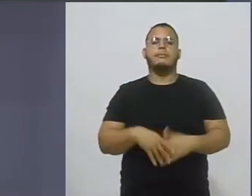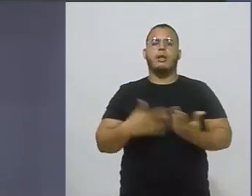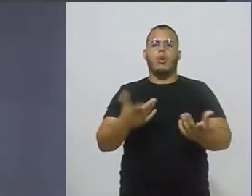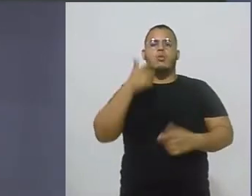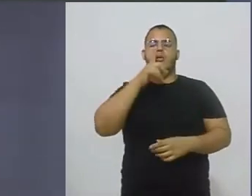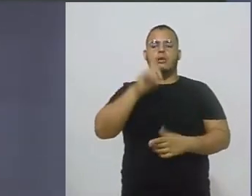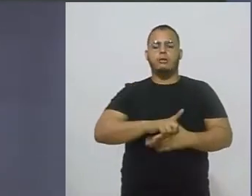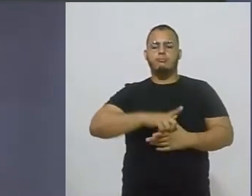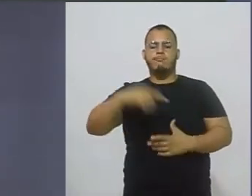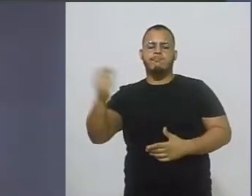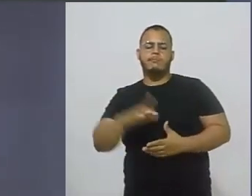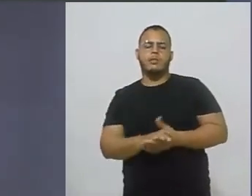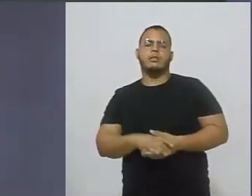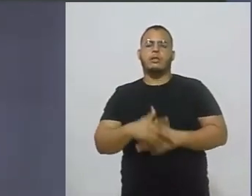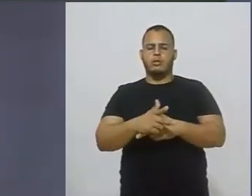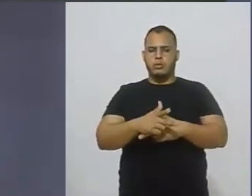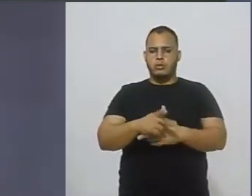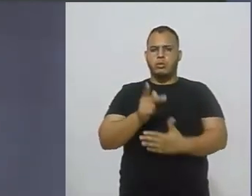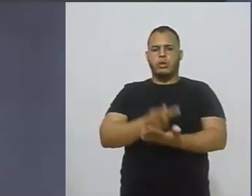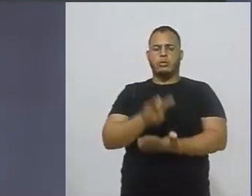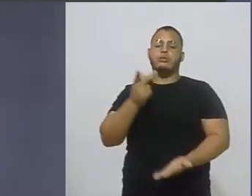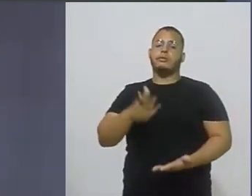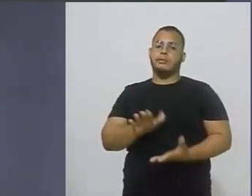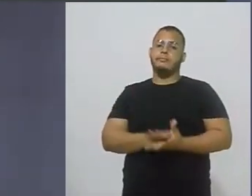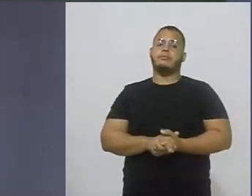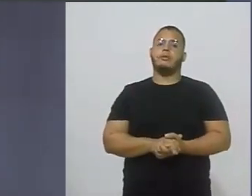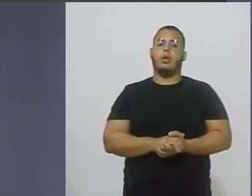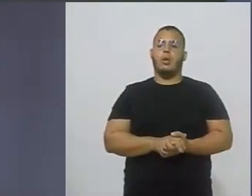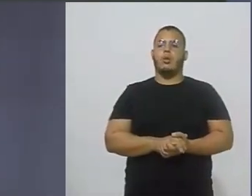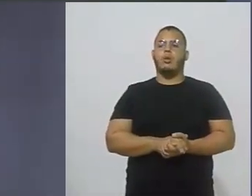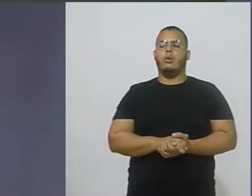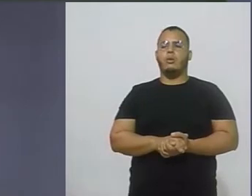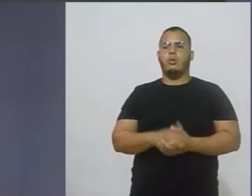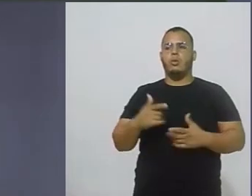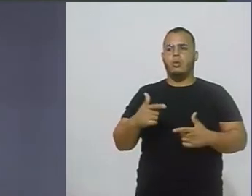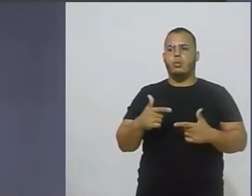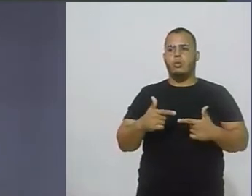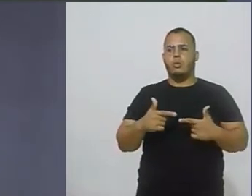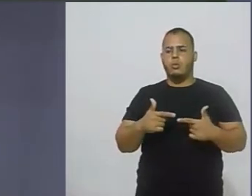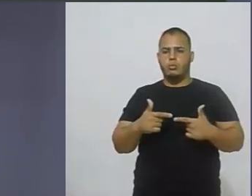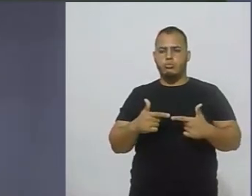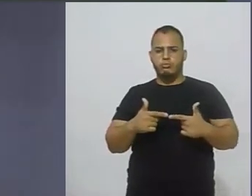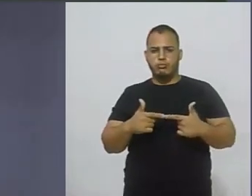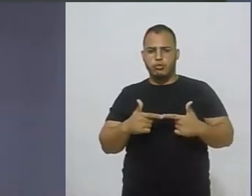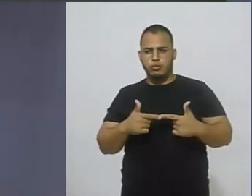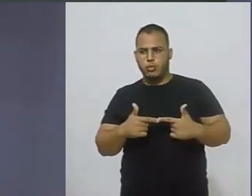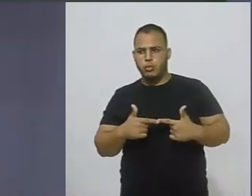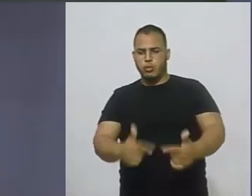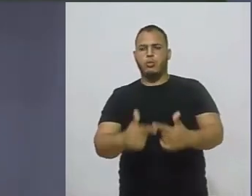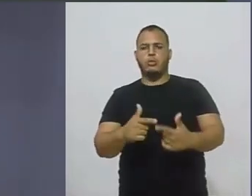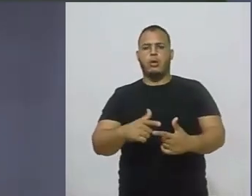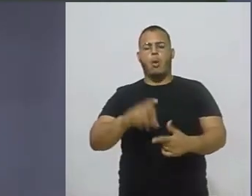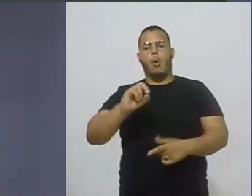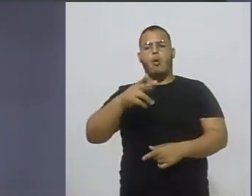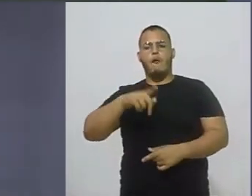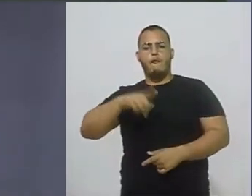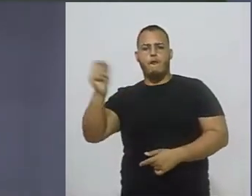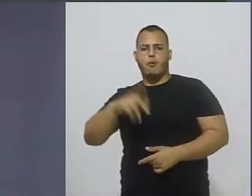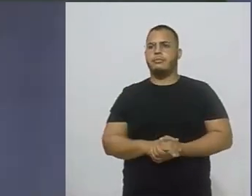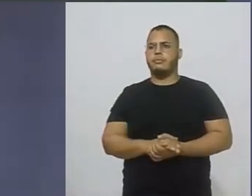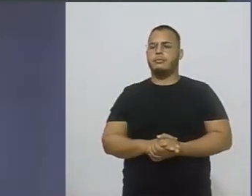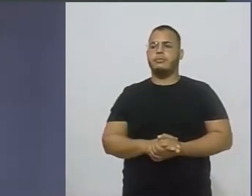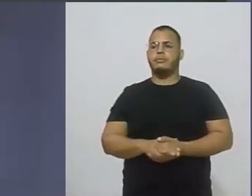conseguir escapar daquela situação e a gente chama essa reação de luta, reação de luta ou fuga,